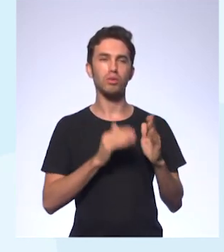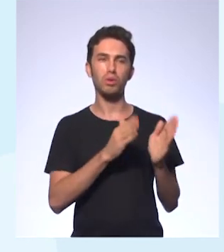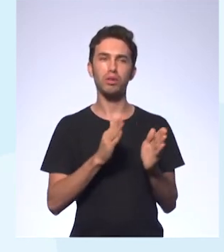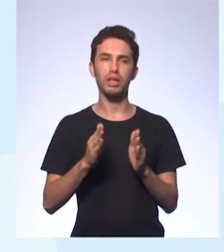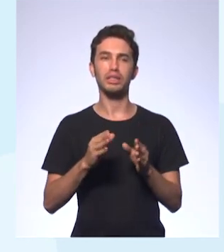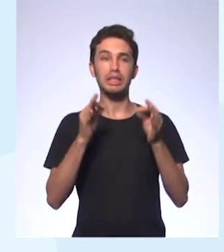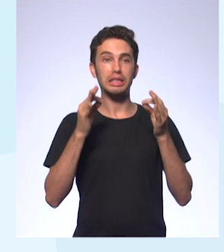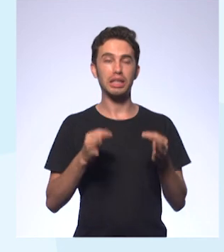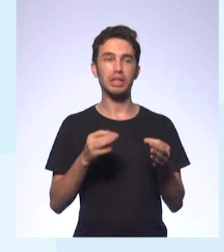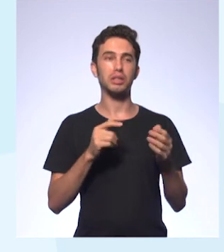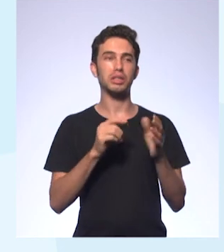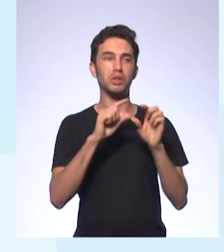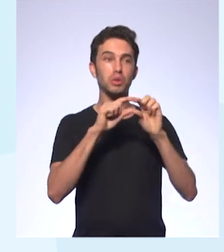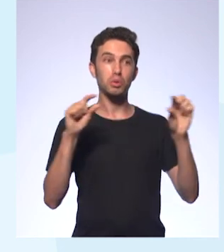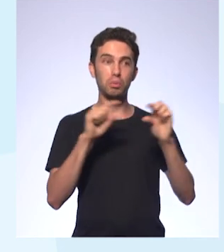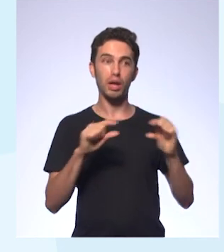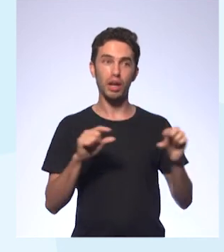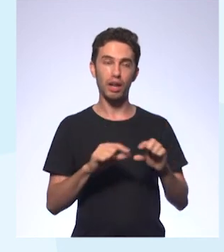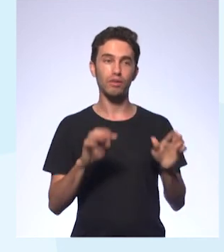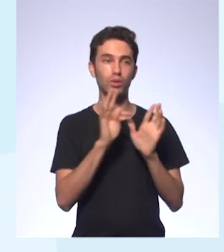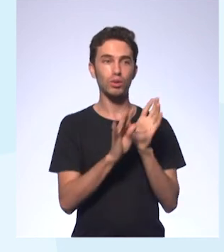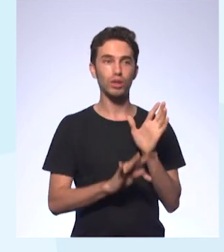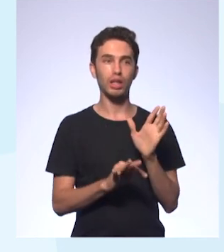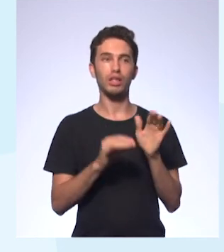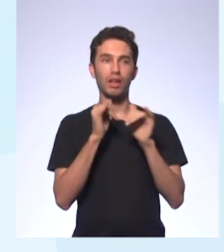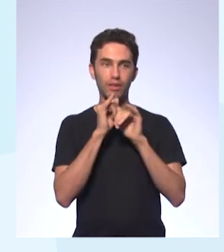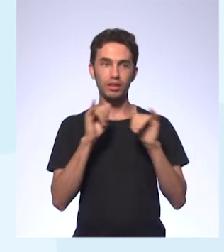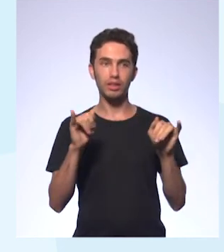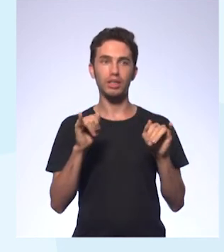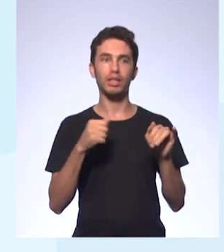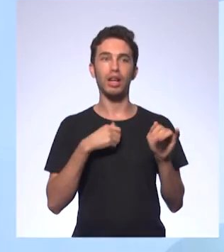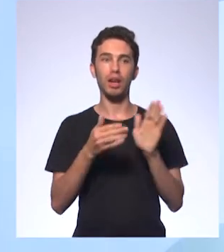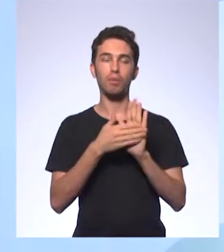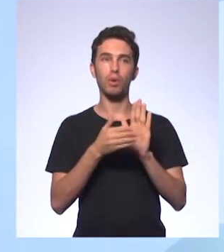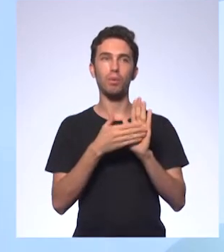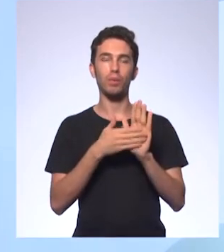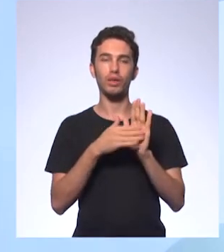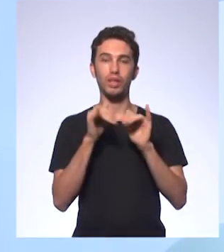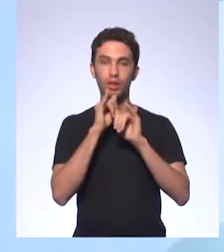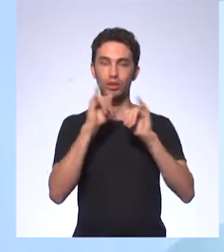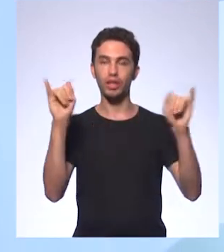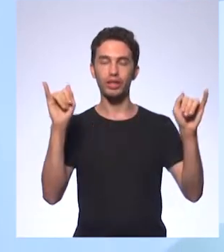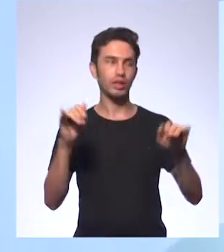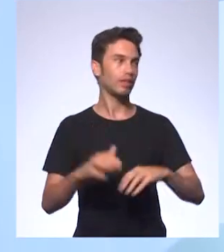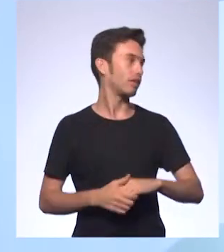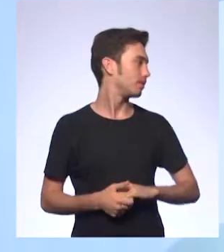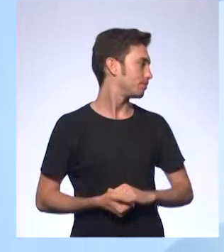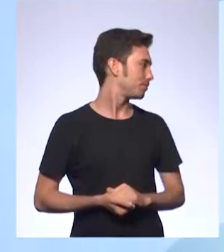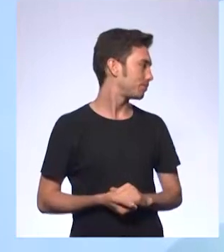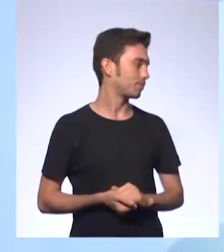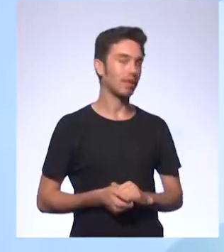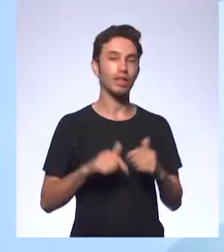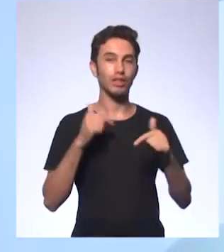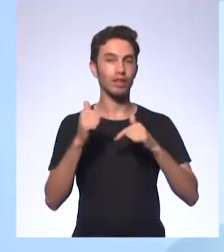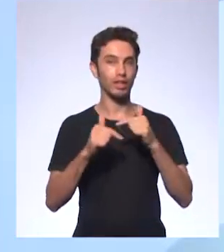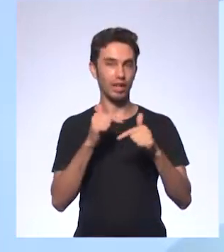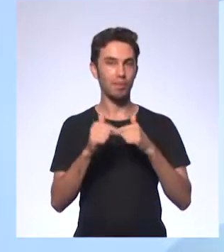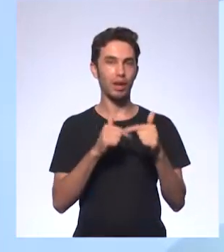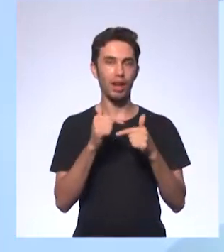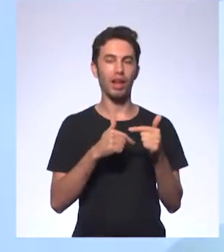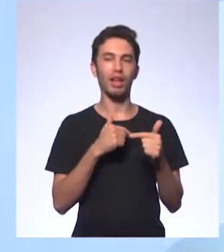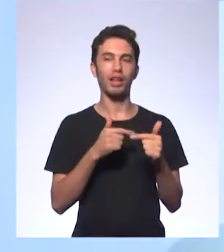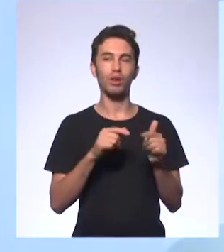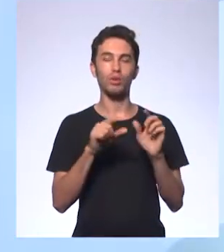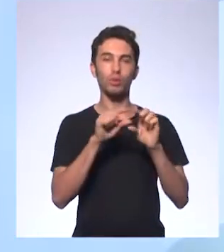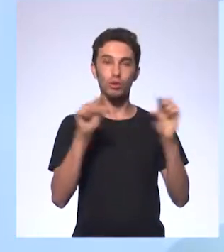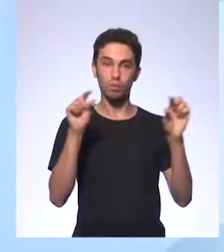texto visando atingir a proposta enunciativa. Então, a gente vai trabalhar com os parágrafos, né, do texto